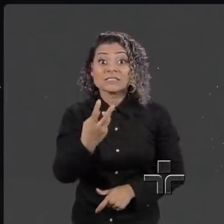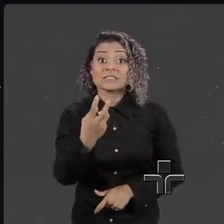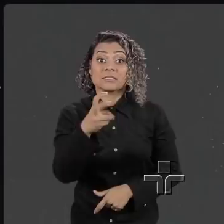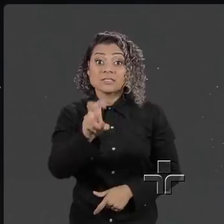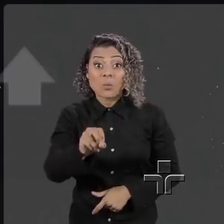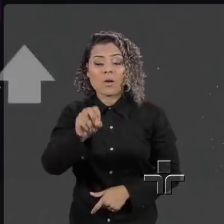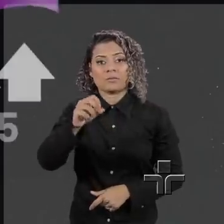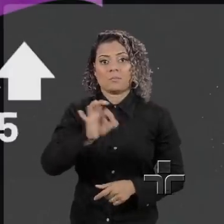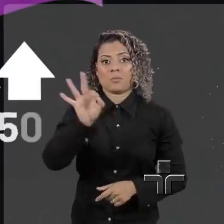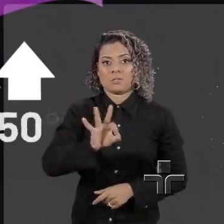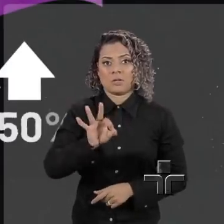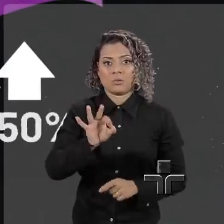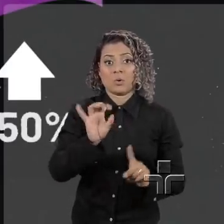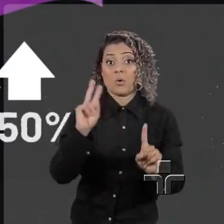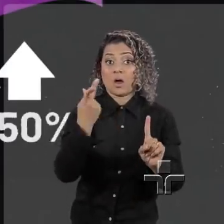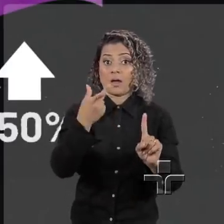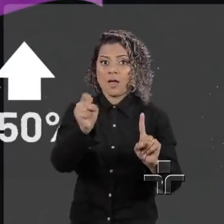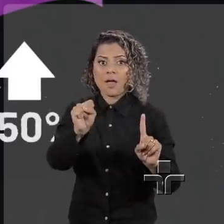550%. Homofobia,